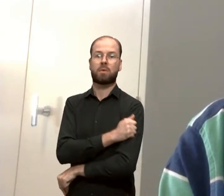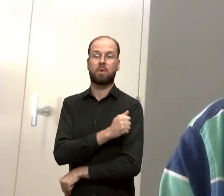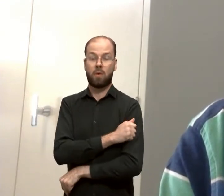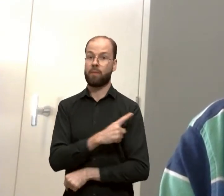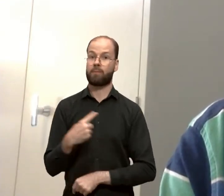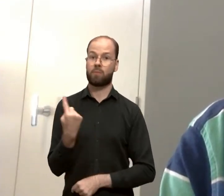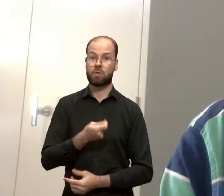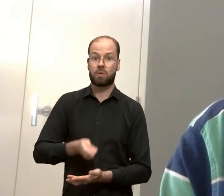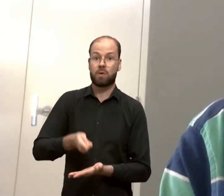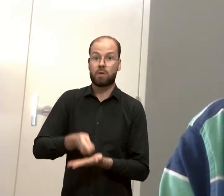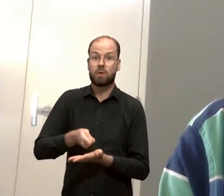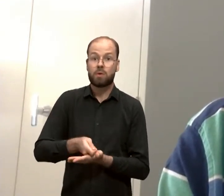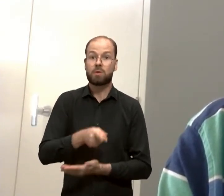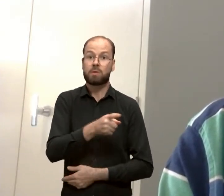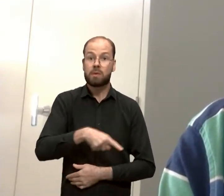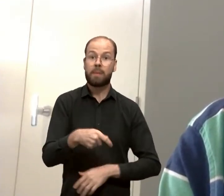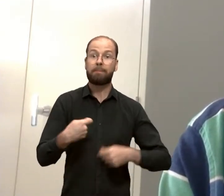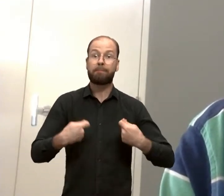eles tenham concluído